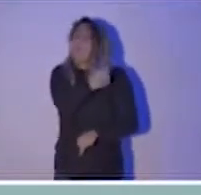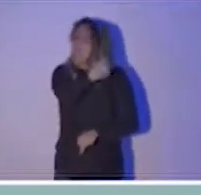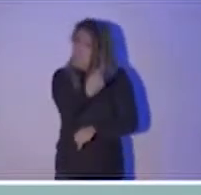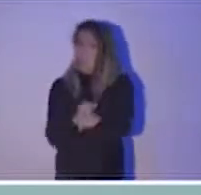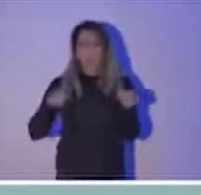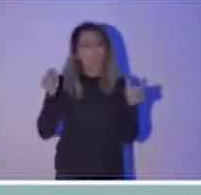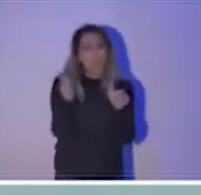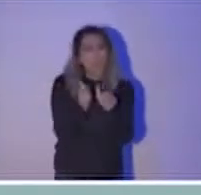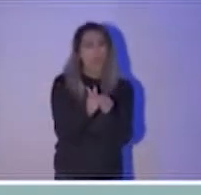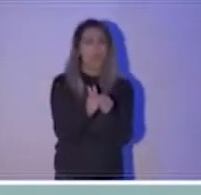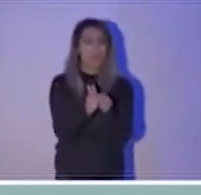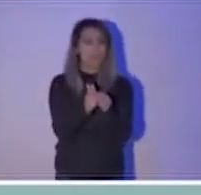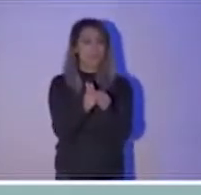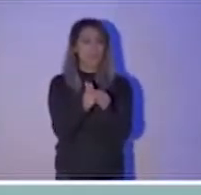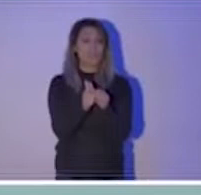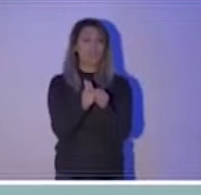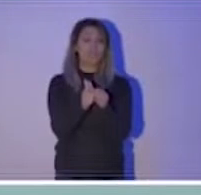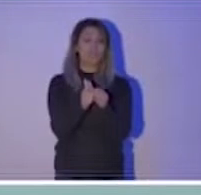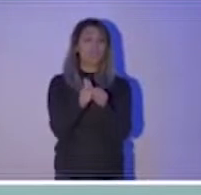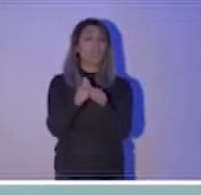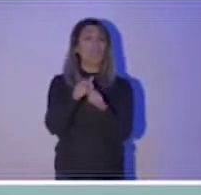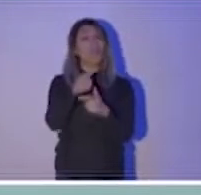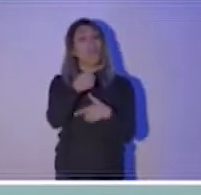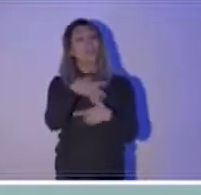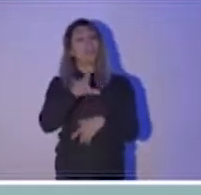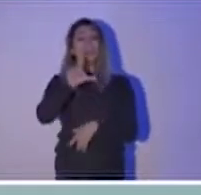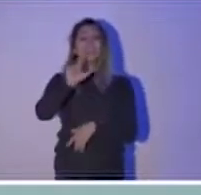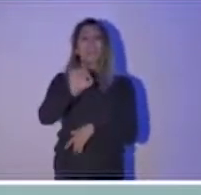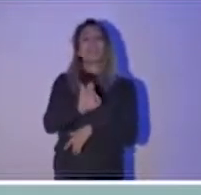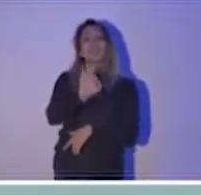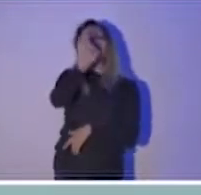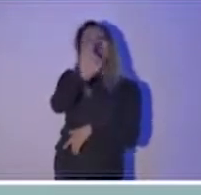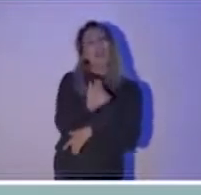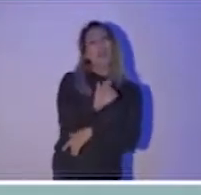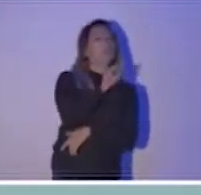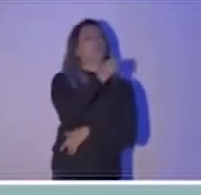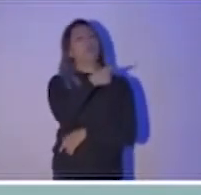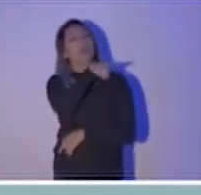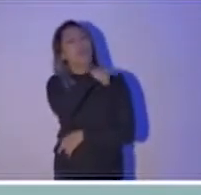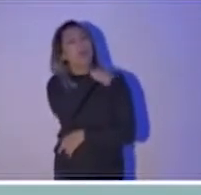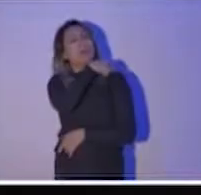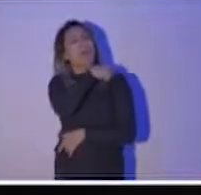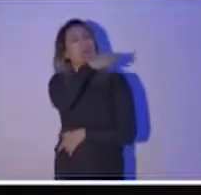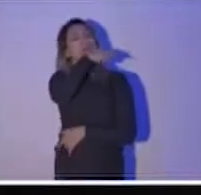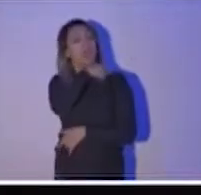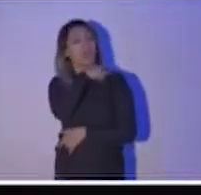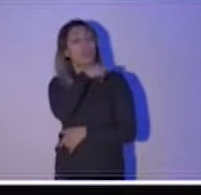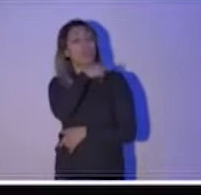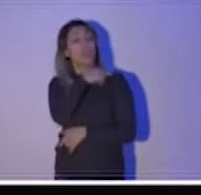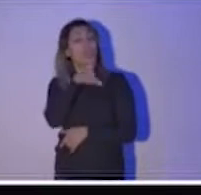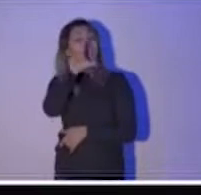final, para jogar a pá de cal, nós reprovamos 10% dos alunos no terceiro ano do ensino médio nesse